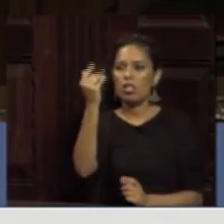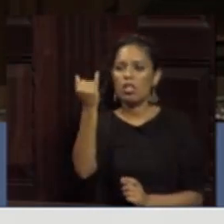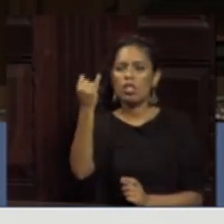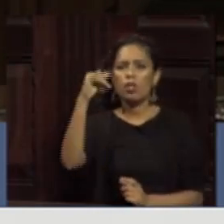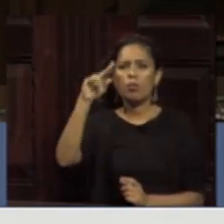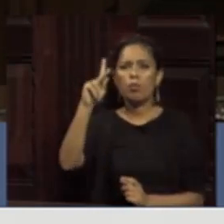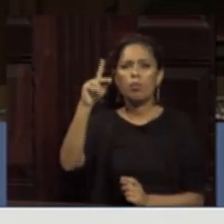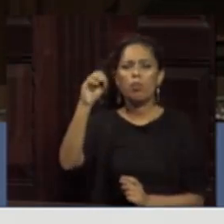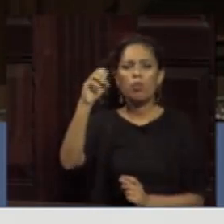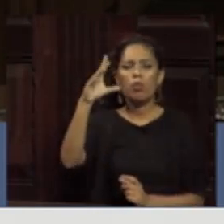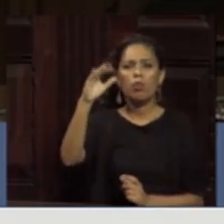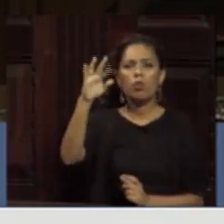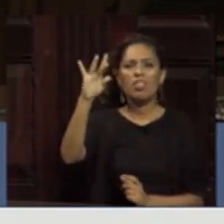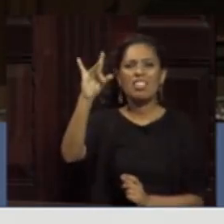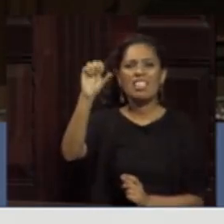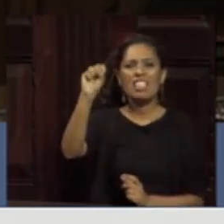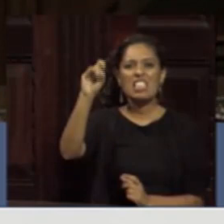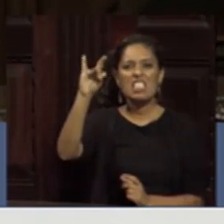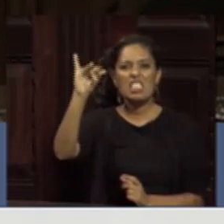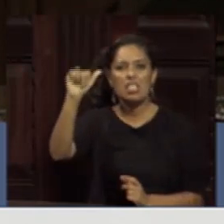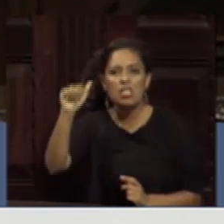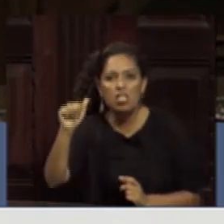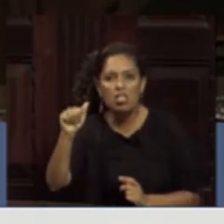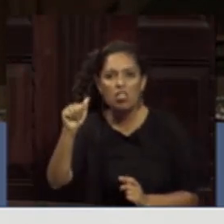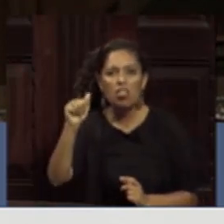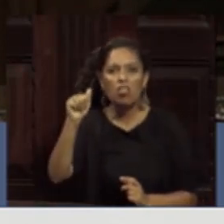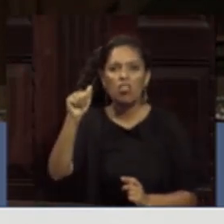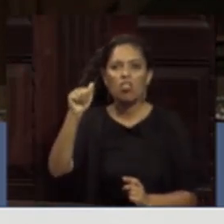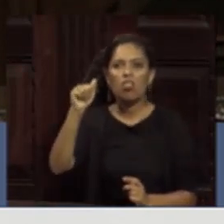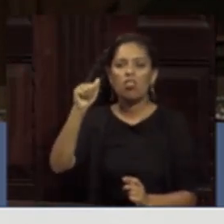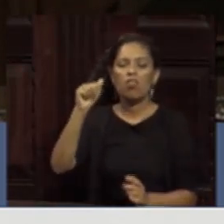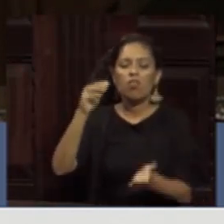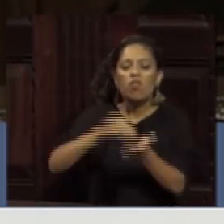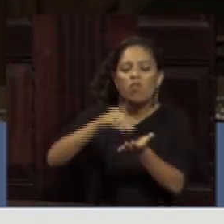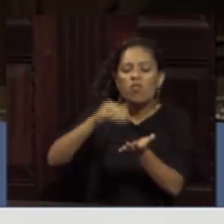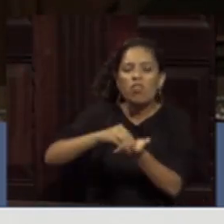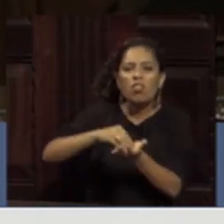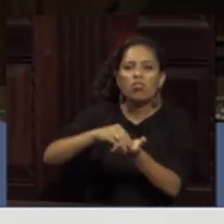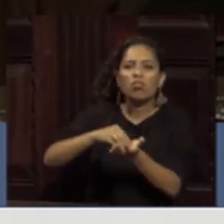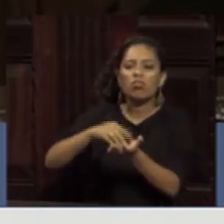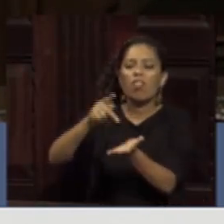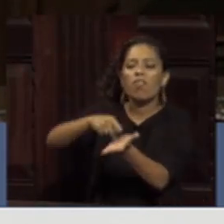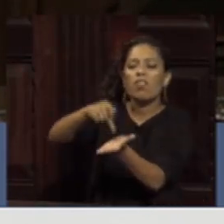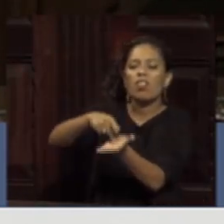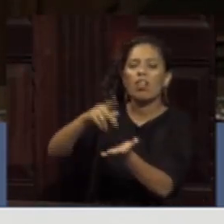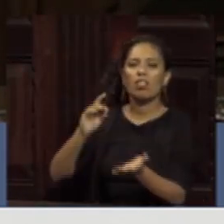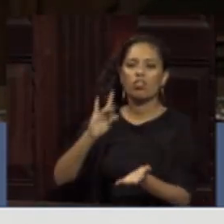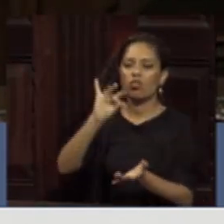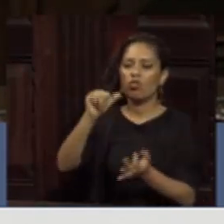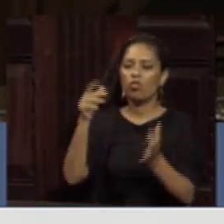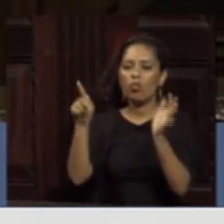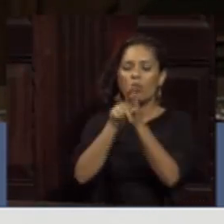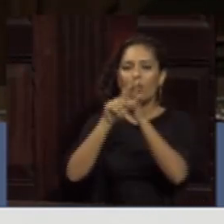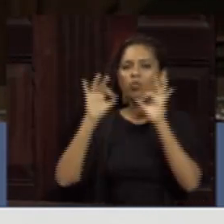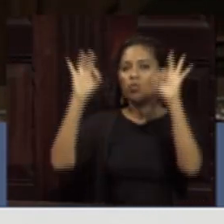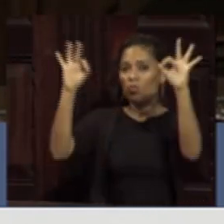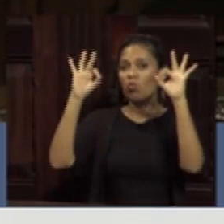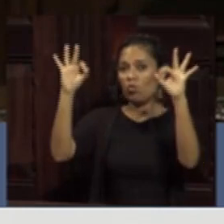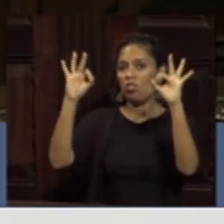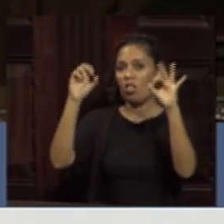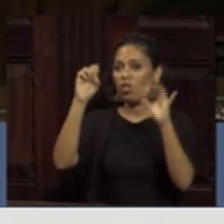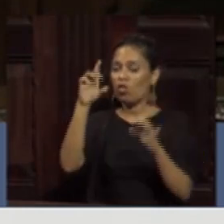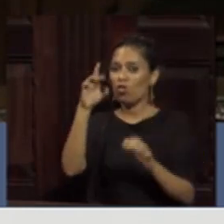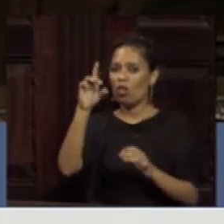da Mulher é todos os dias do ano. Todos os dias do ano. E